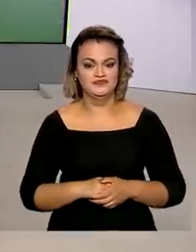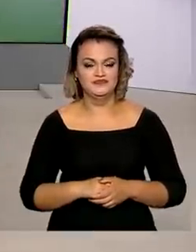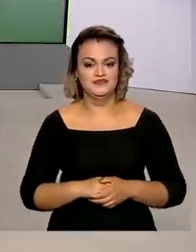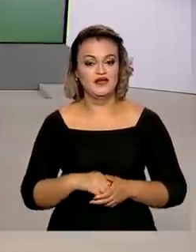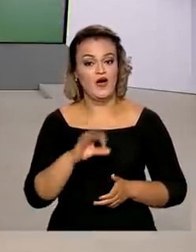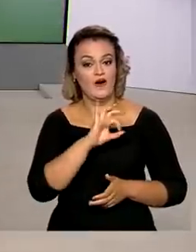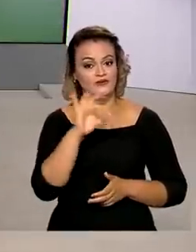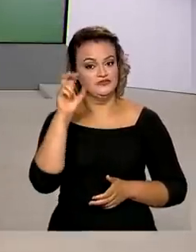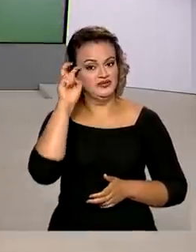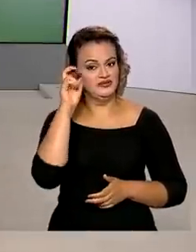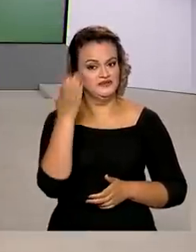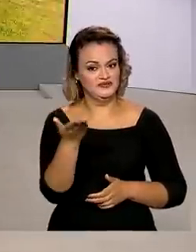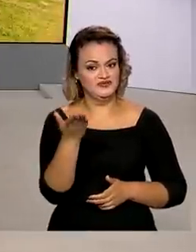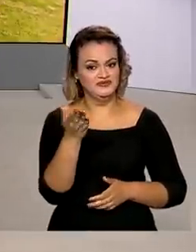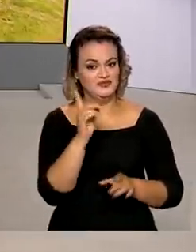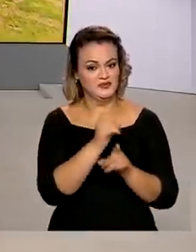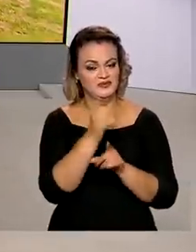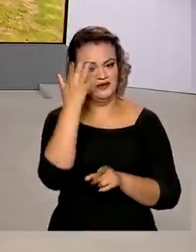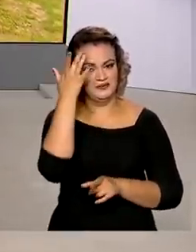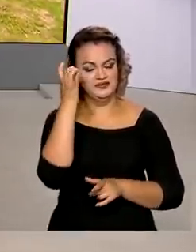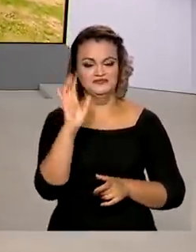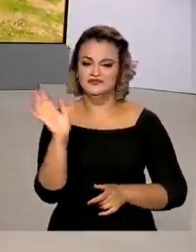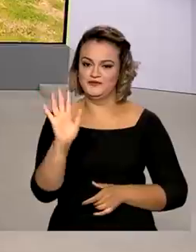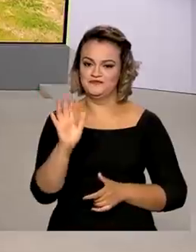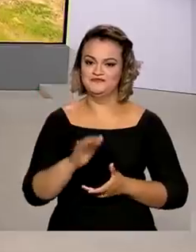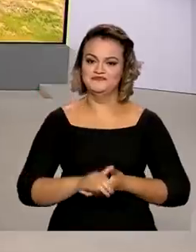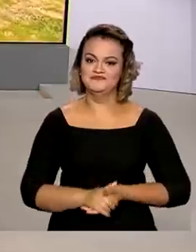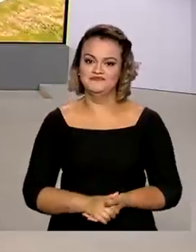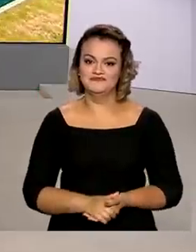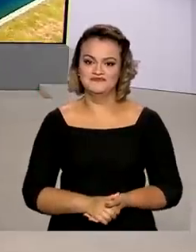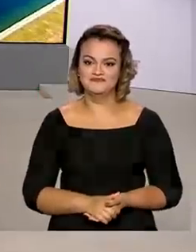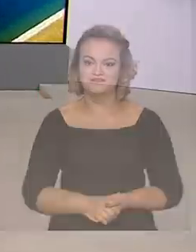Uma ótima quinta-feira para você e a gente se vê amanhã. Até lá!